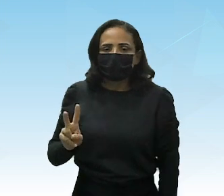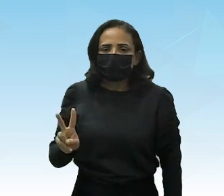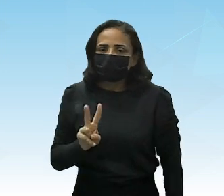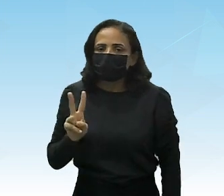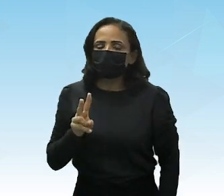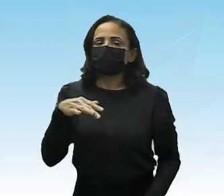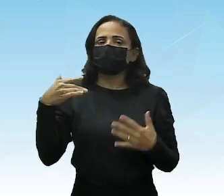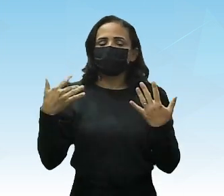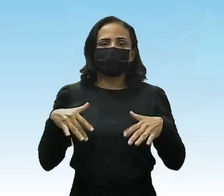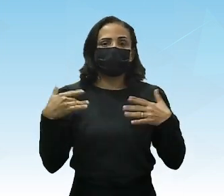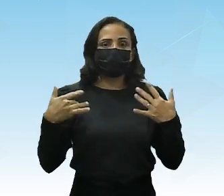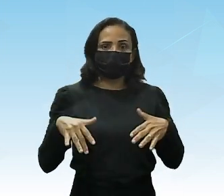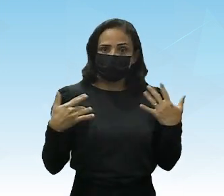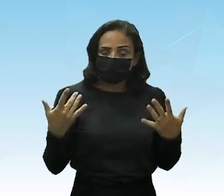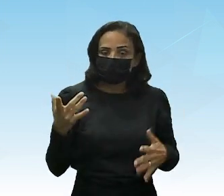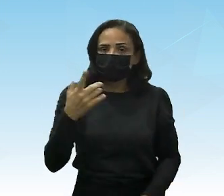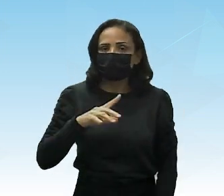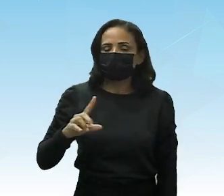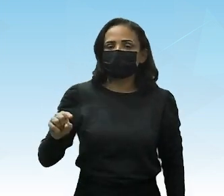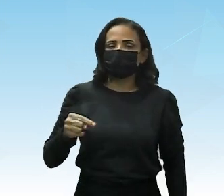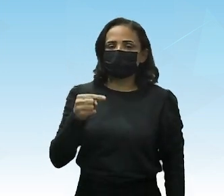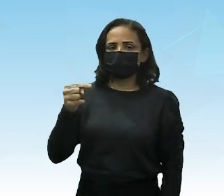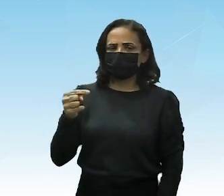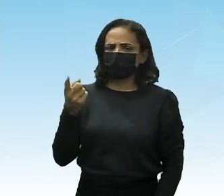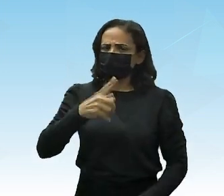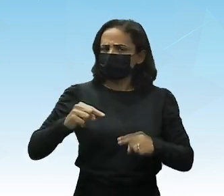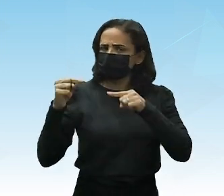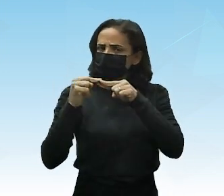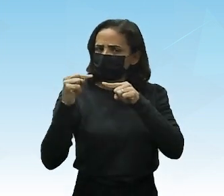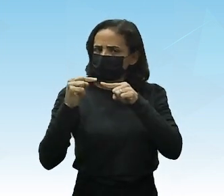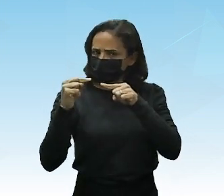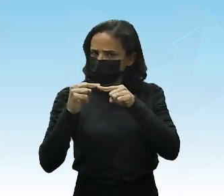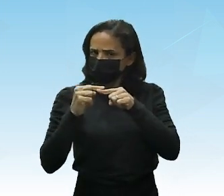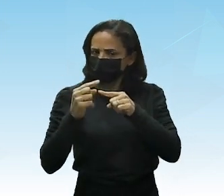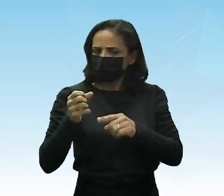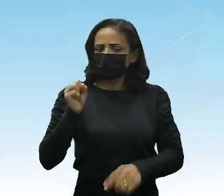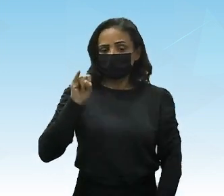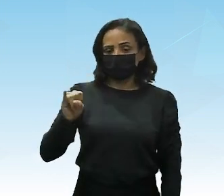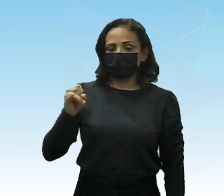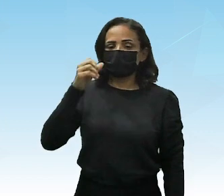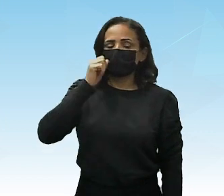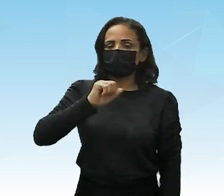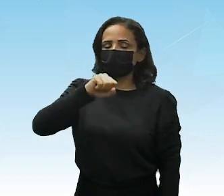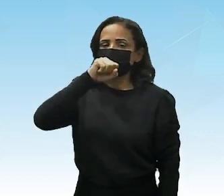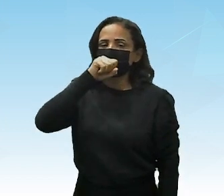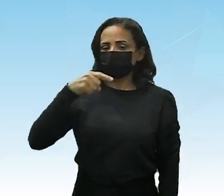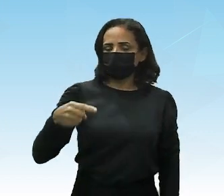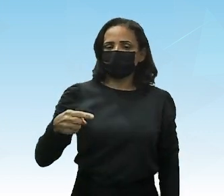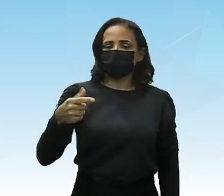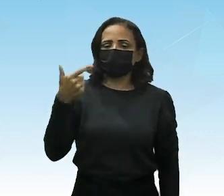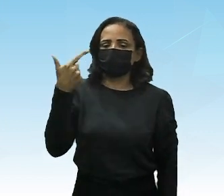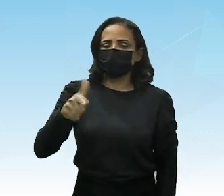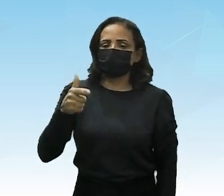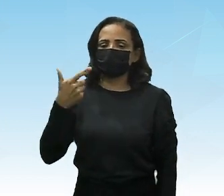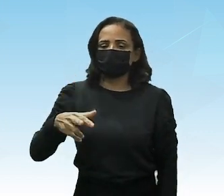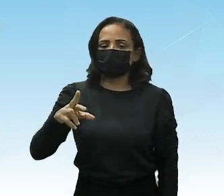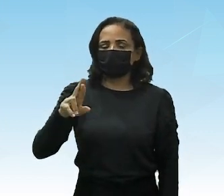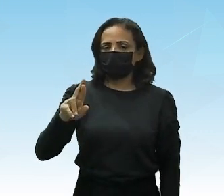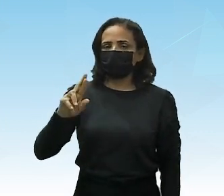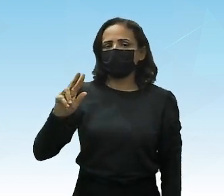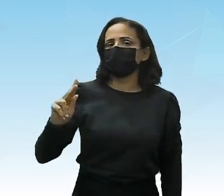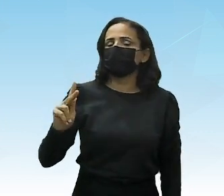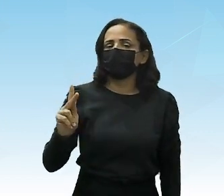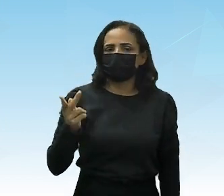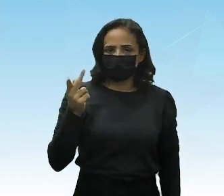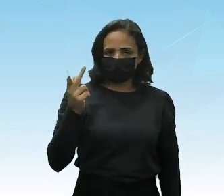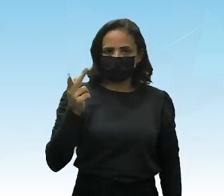negativo. Então, vocês concordam comigo que se a mãe é negativa, ela não tem RH. Ela não